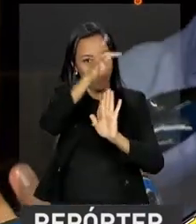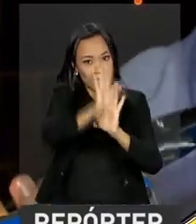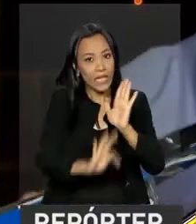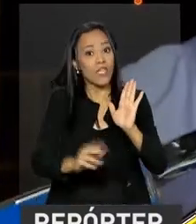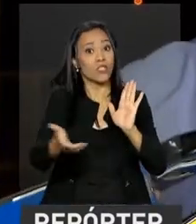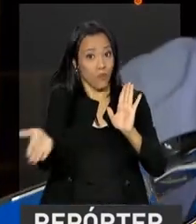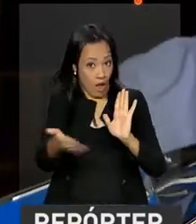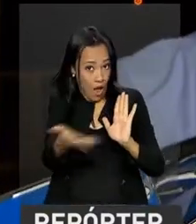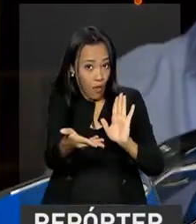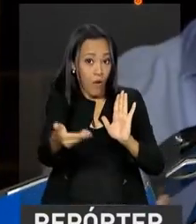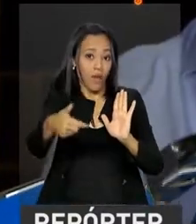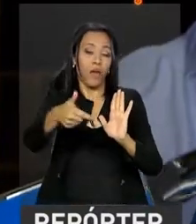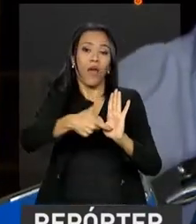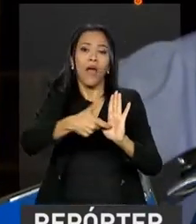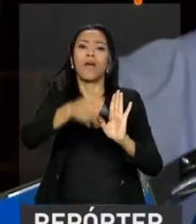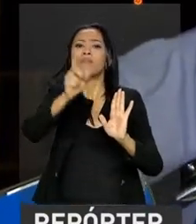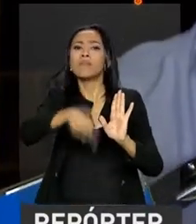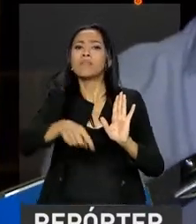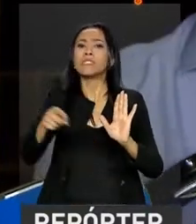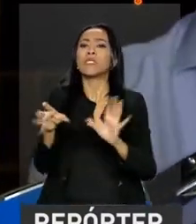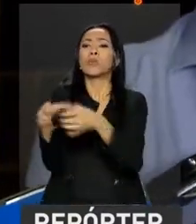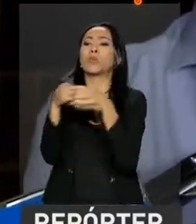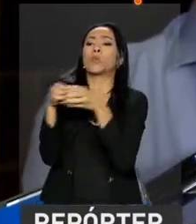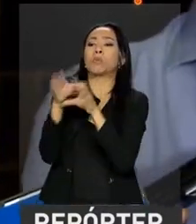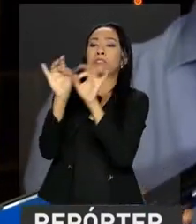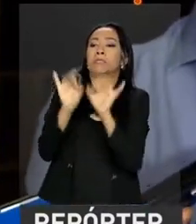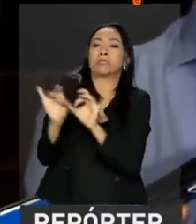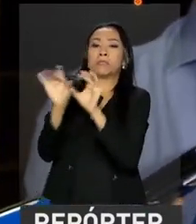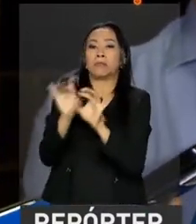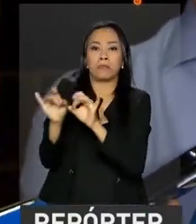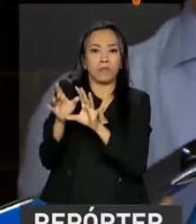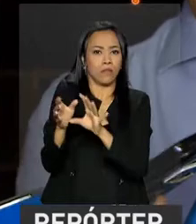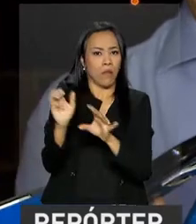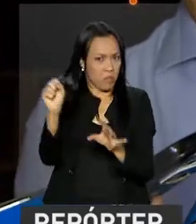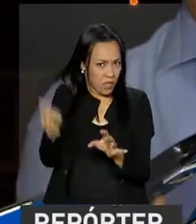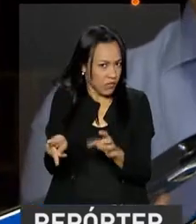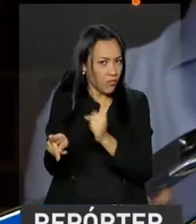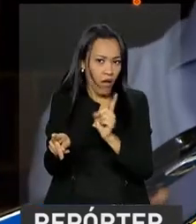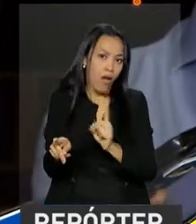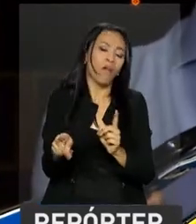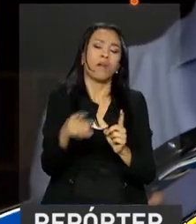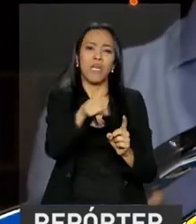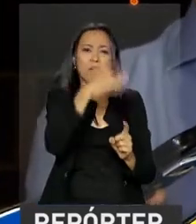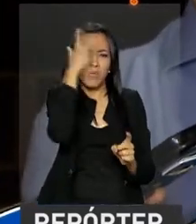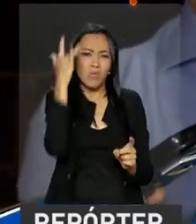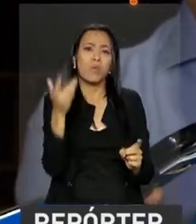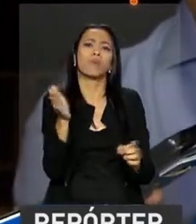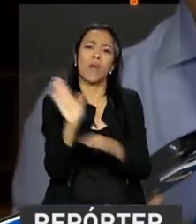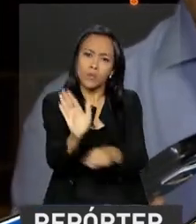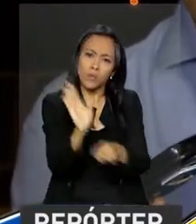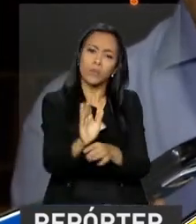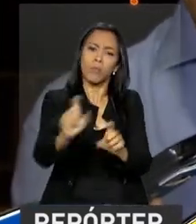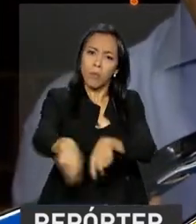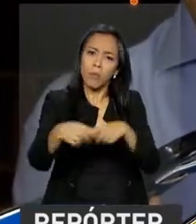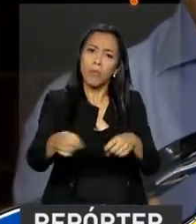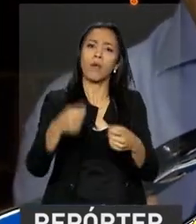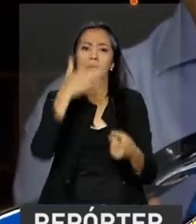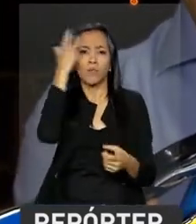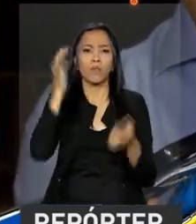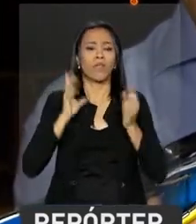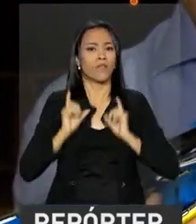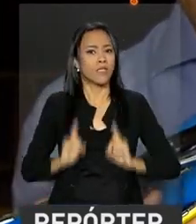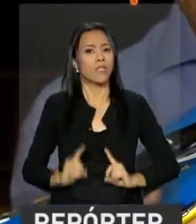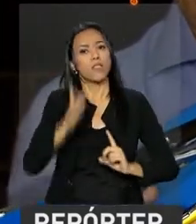que está sendo aprovado, ele combate o privilégio e protege as pessoas vulneráveis. Pessoas com deficiência, trabalhador